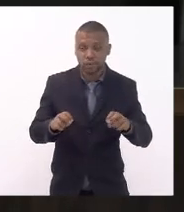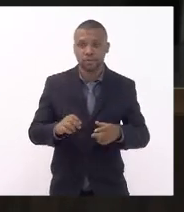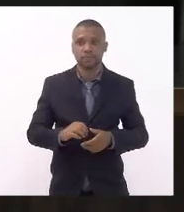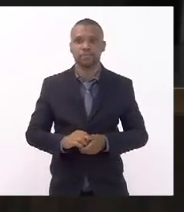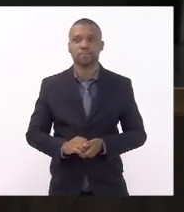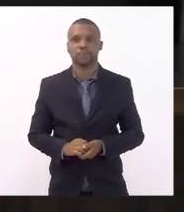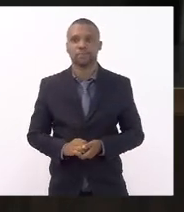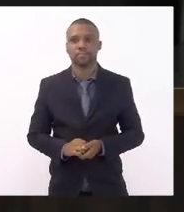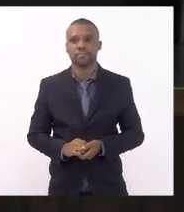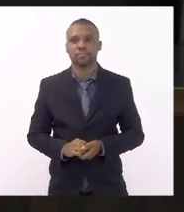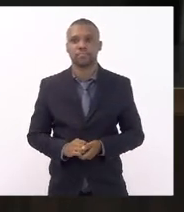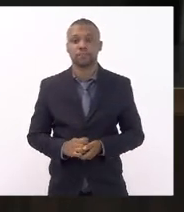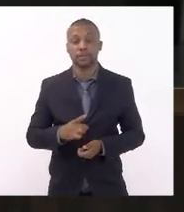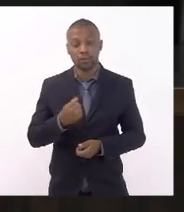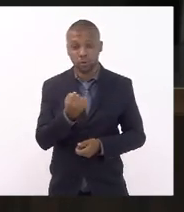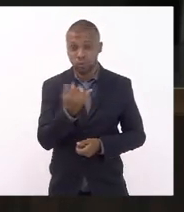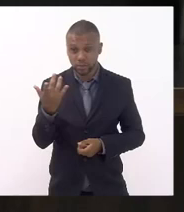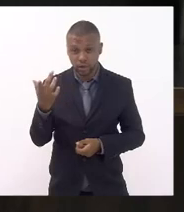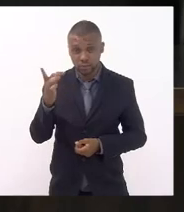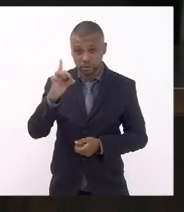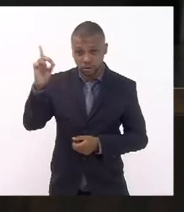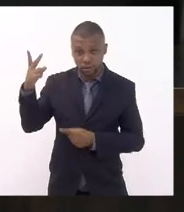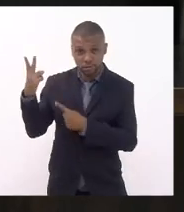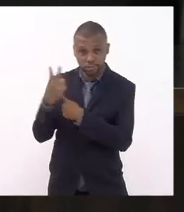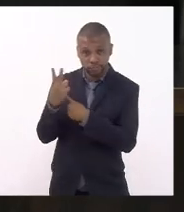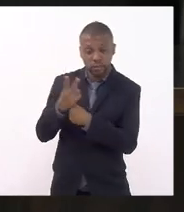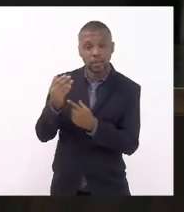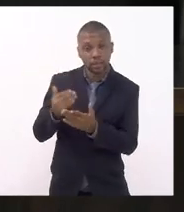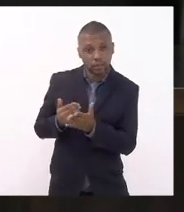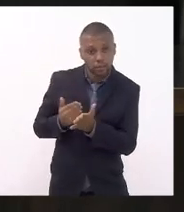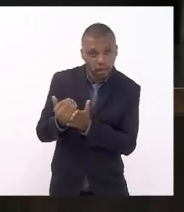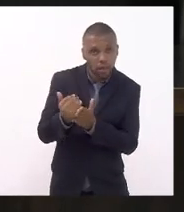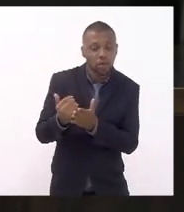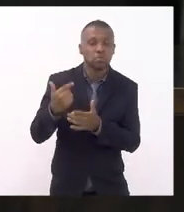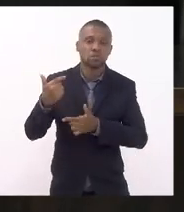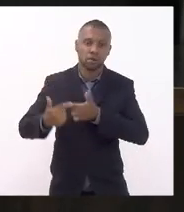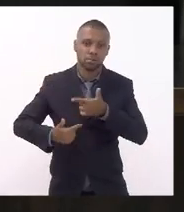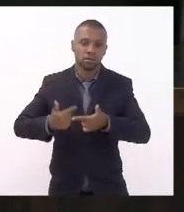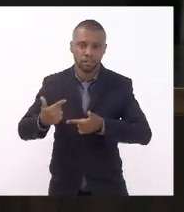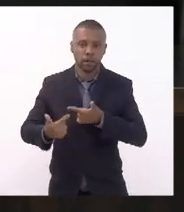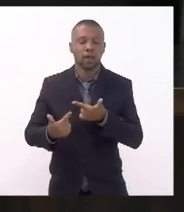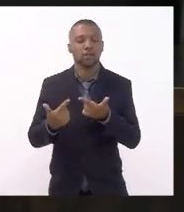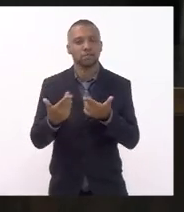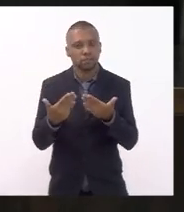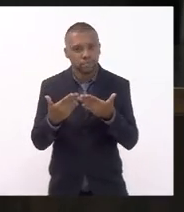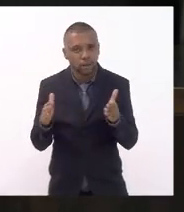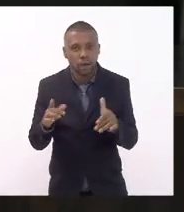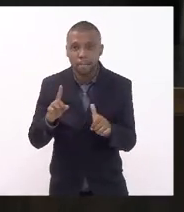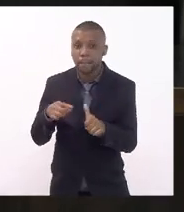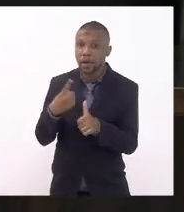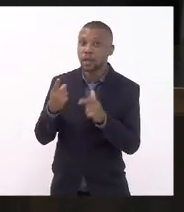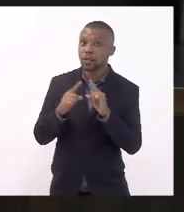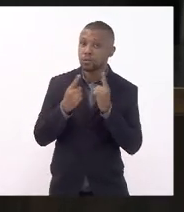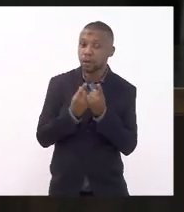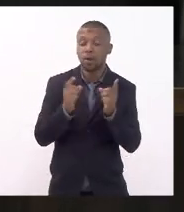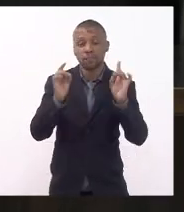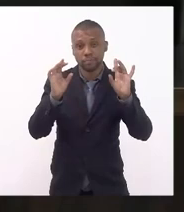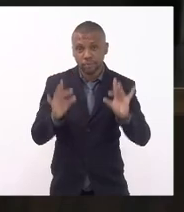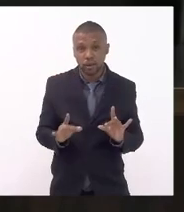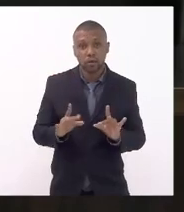encerrada. Havendo número legal e sob a proteção de Deus, iniciamos os nossos trabalhos. Está aberta a primeira sessão extraordinária do